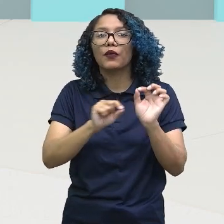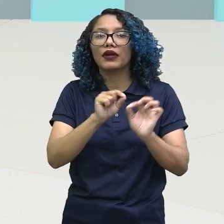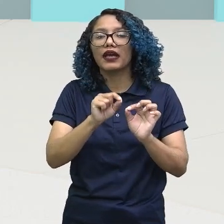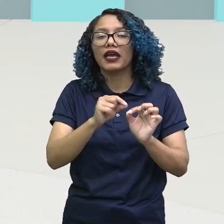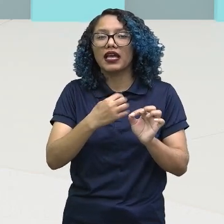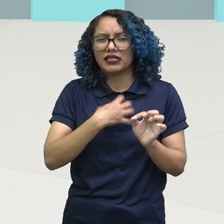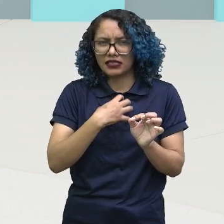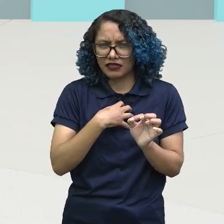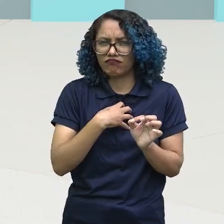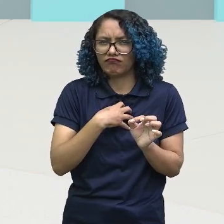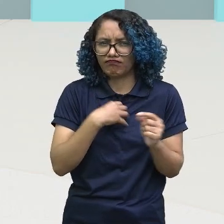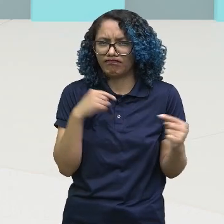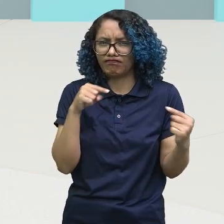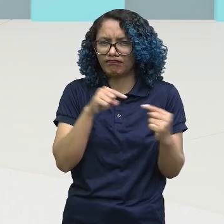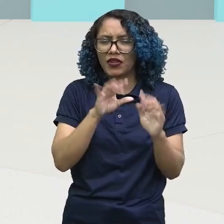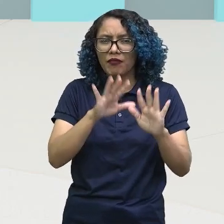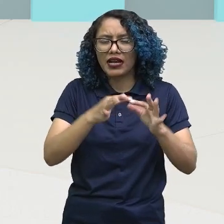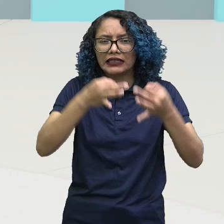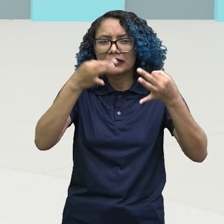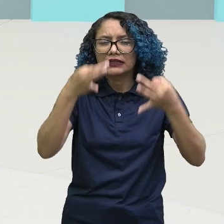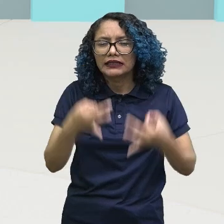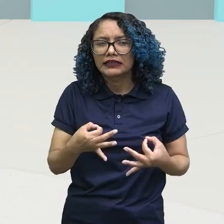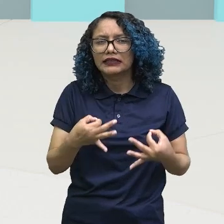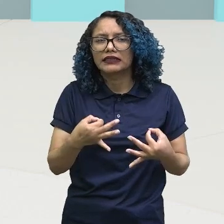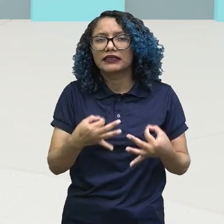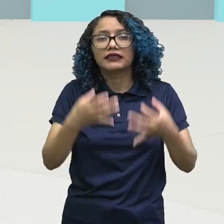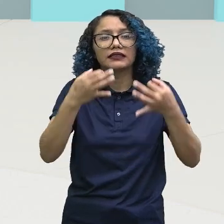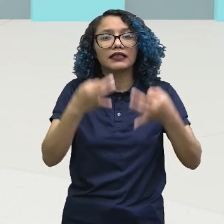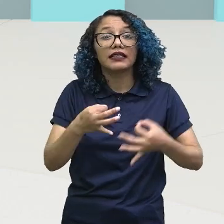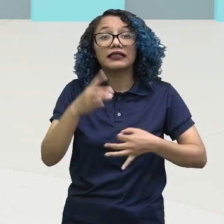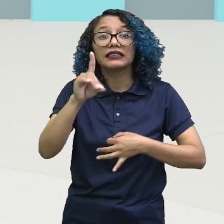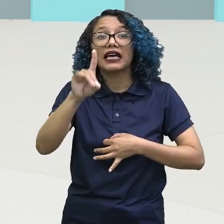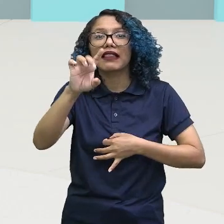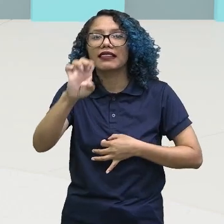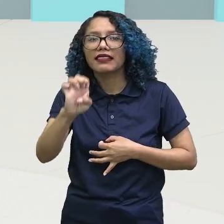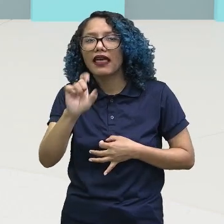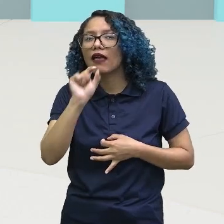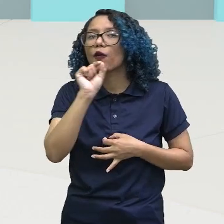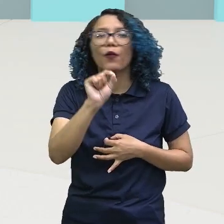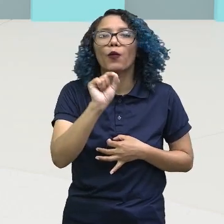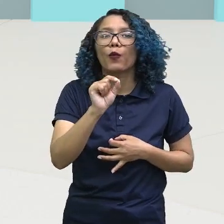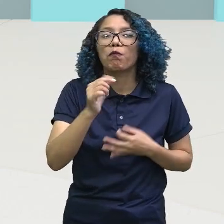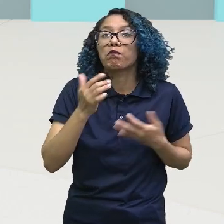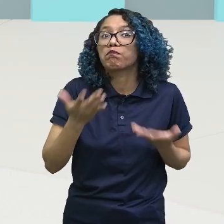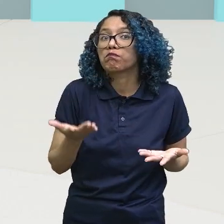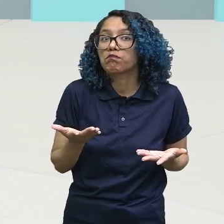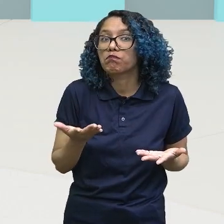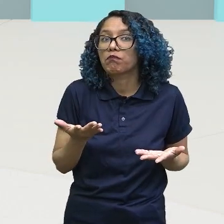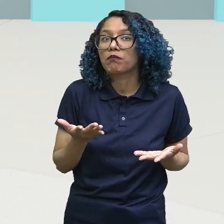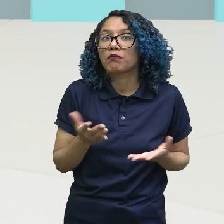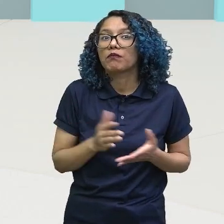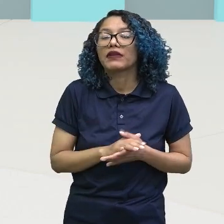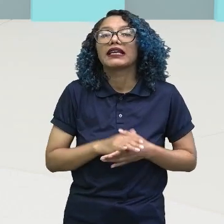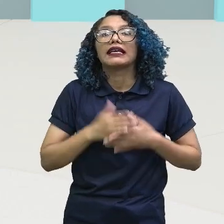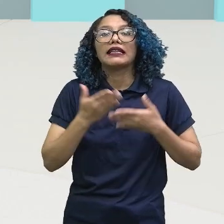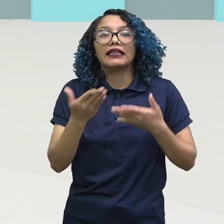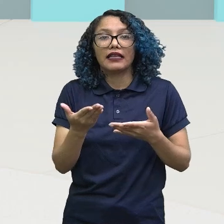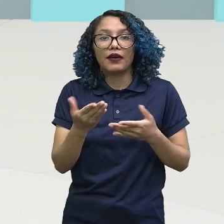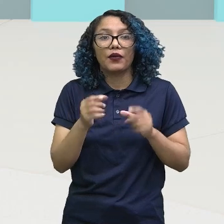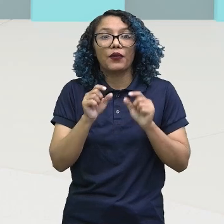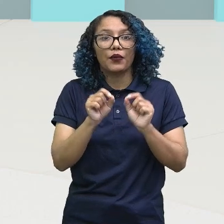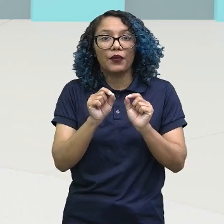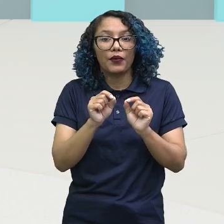Mas veja, quando eu falo certeza, certeza de quê, professora? ele já traz a ideia